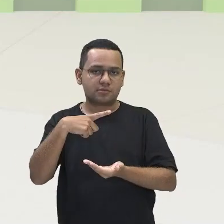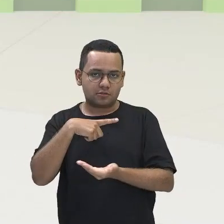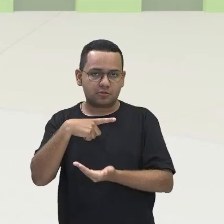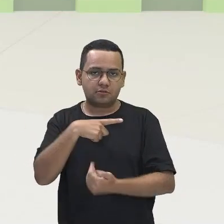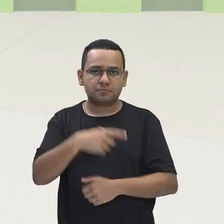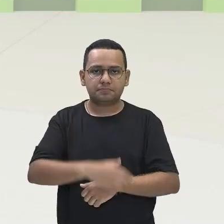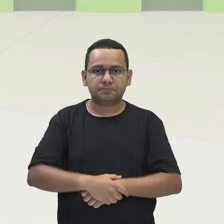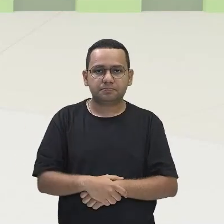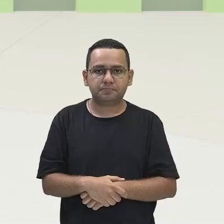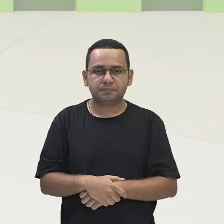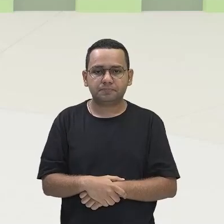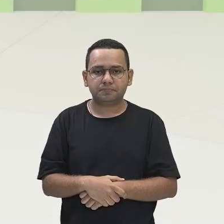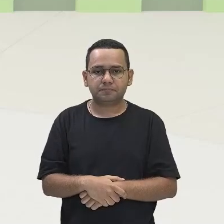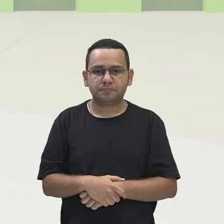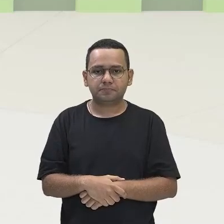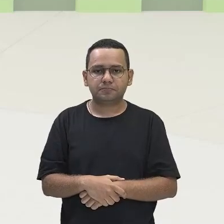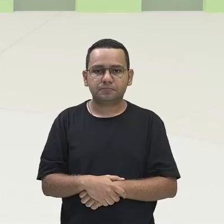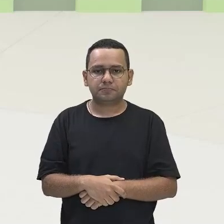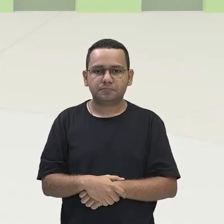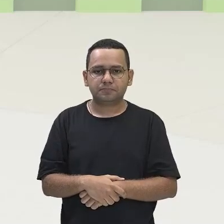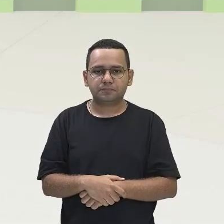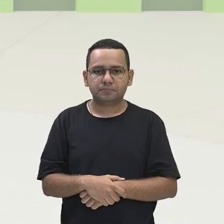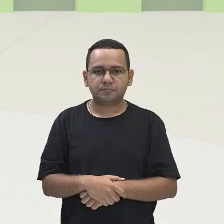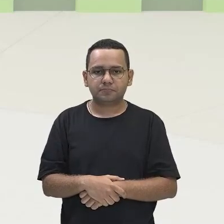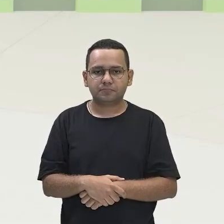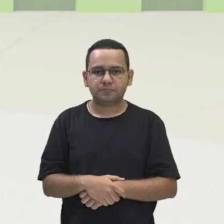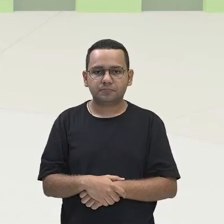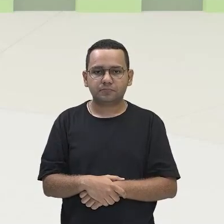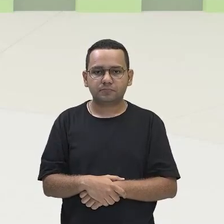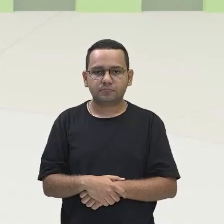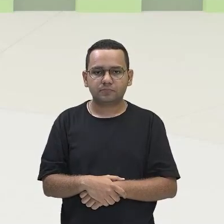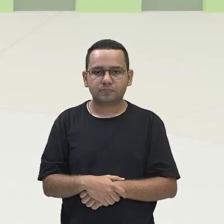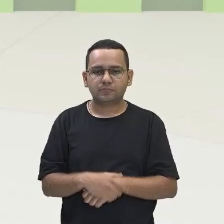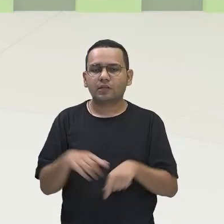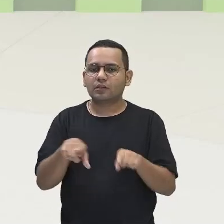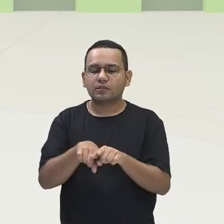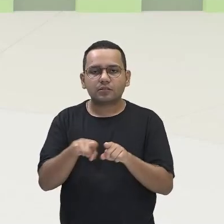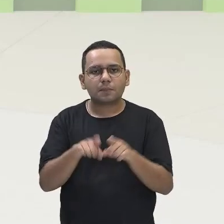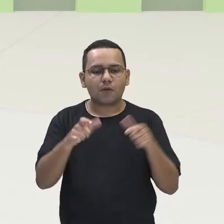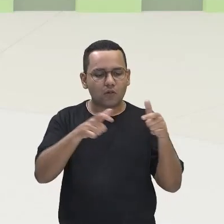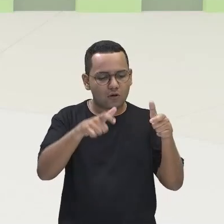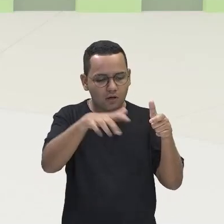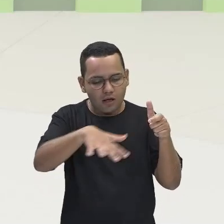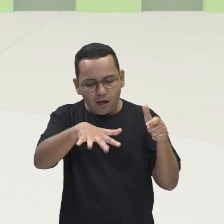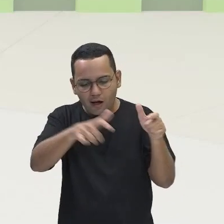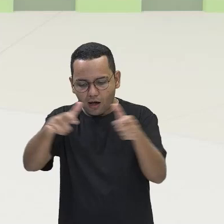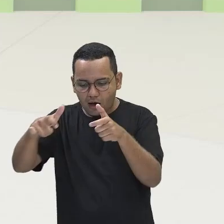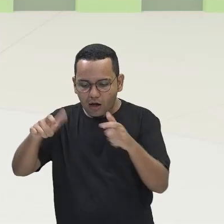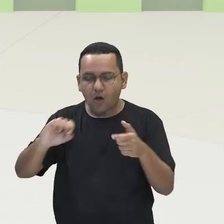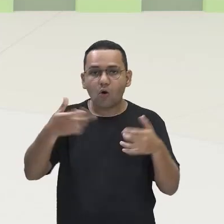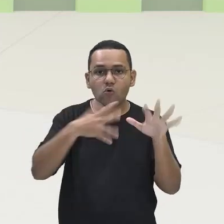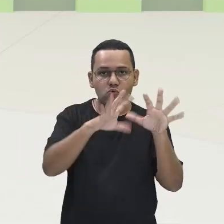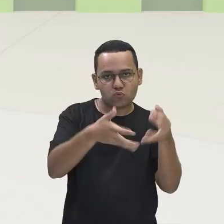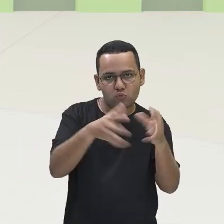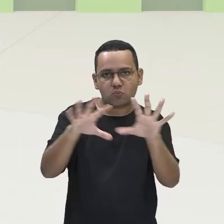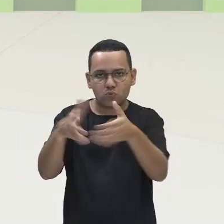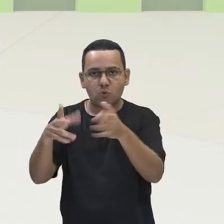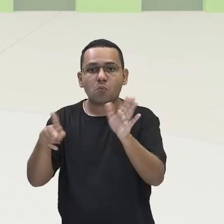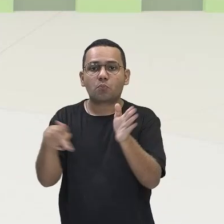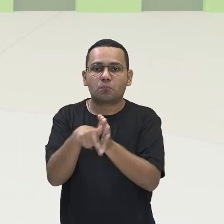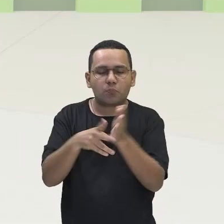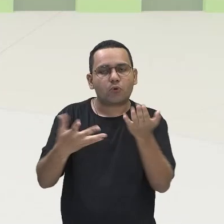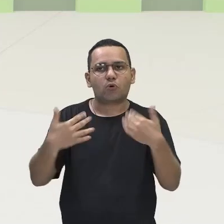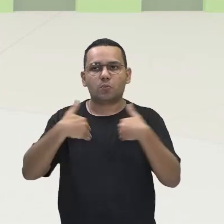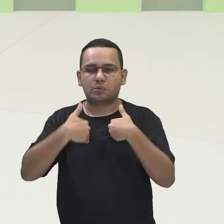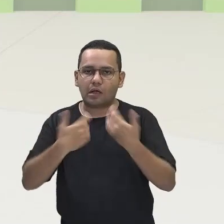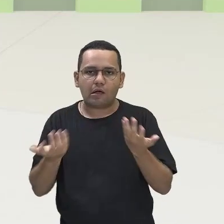entre si, né? Todas as cadeias tróficas ali presentes, o ambiente aquático,